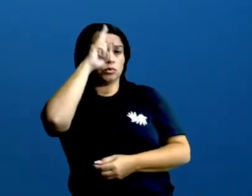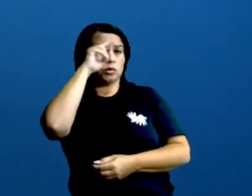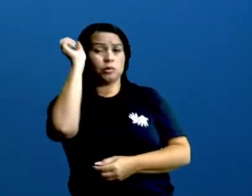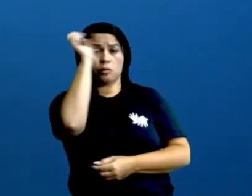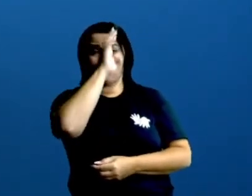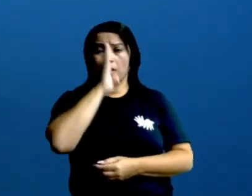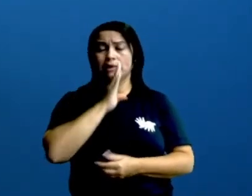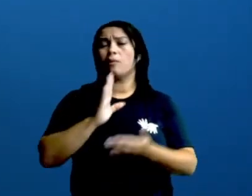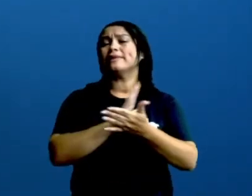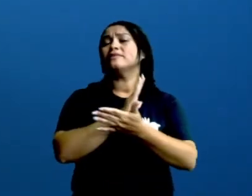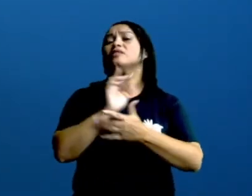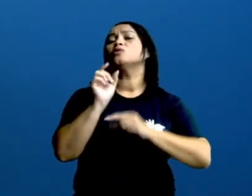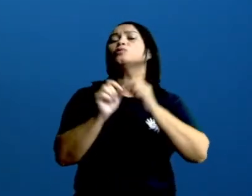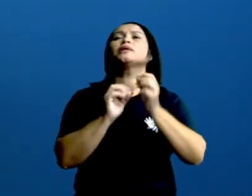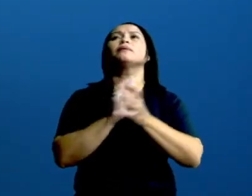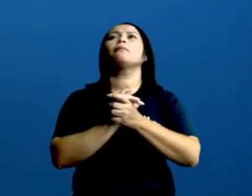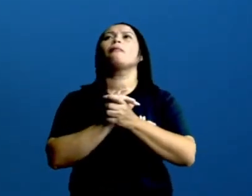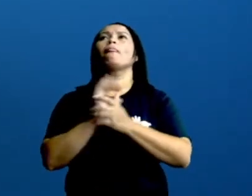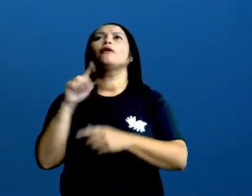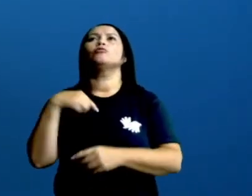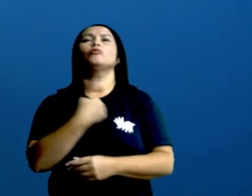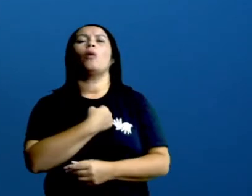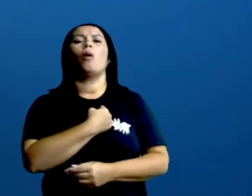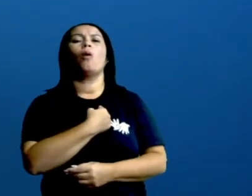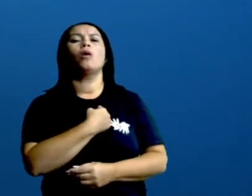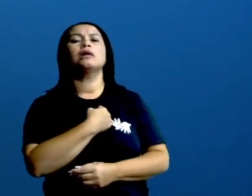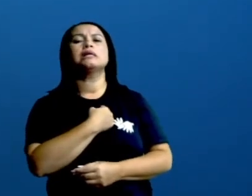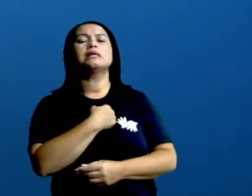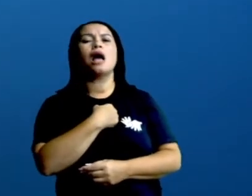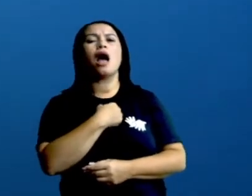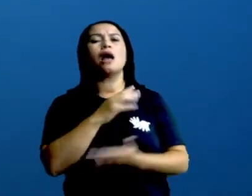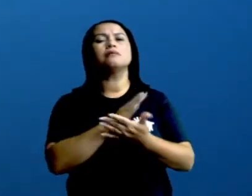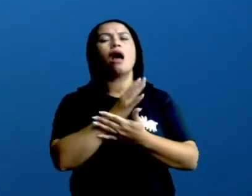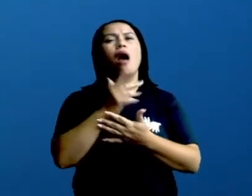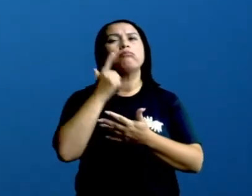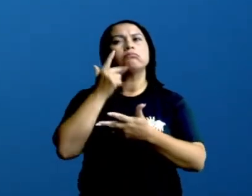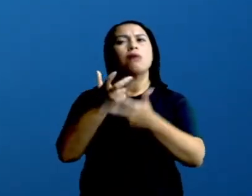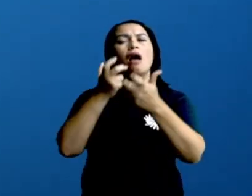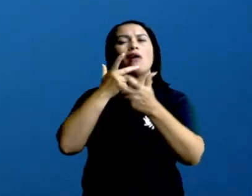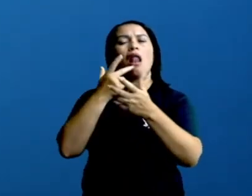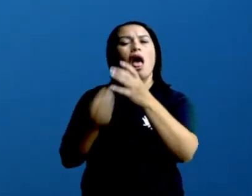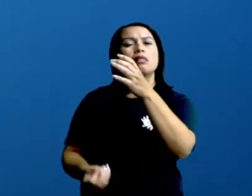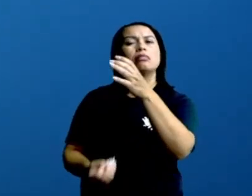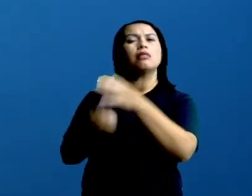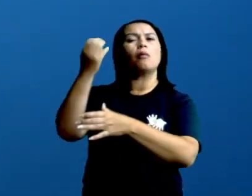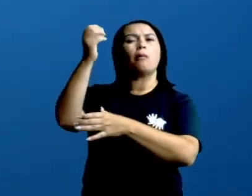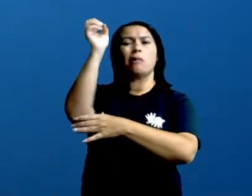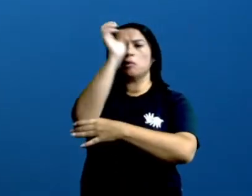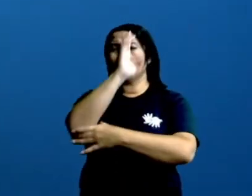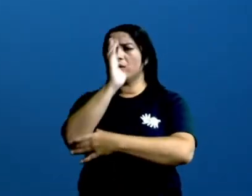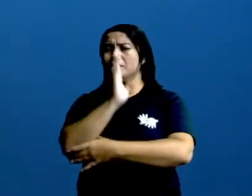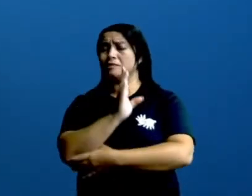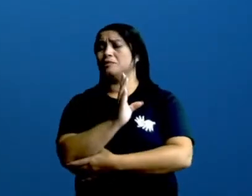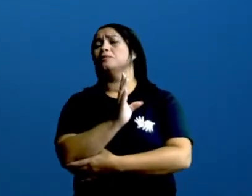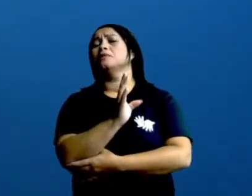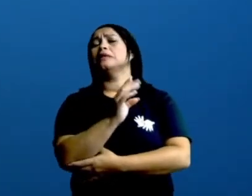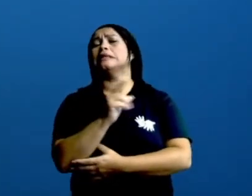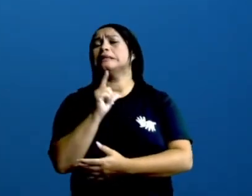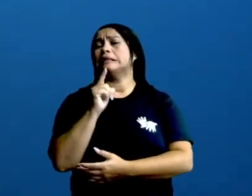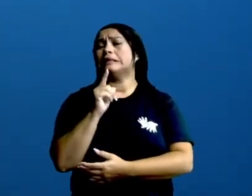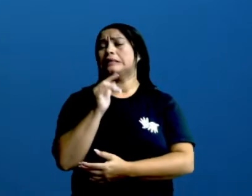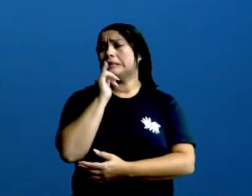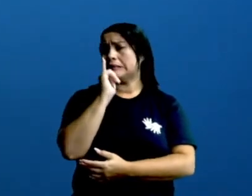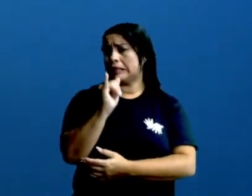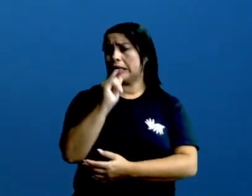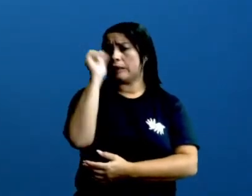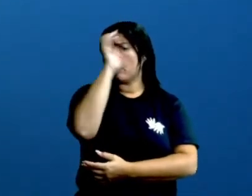Aí muitas vezes, eu acho que a gente escuta por aí, descobrimento do Brasil, né? Esse fato de dizer que o Brasil